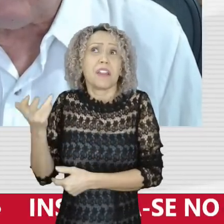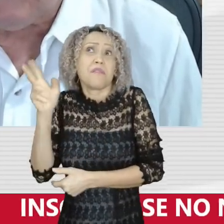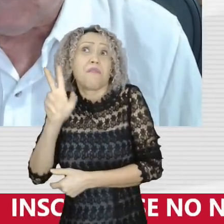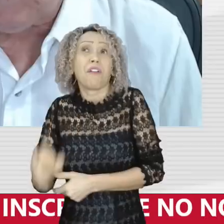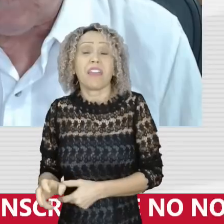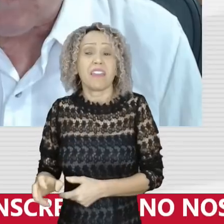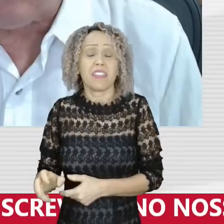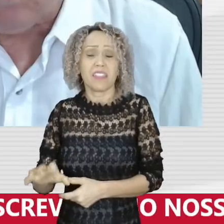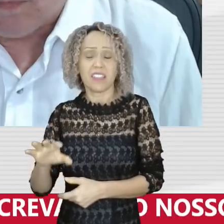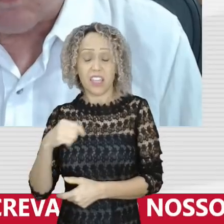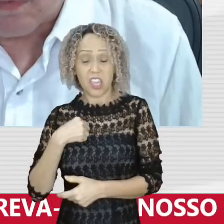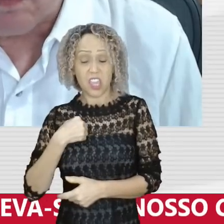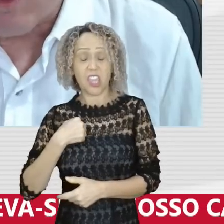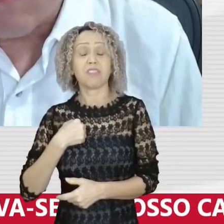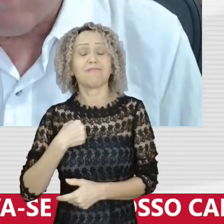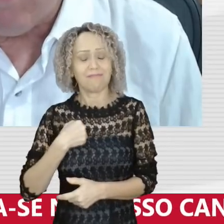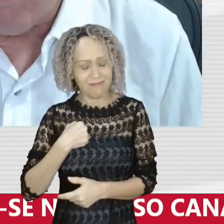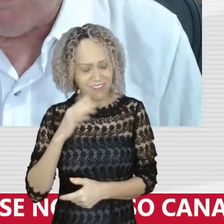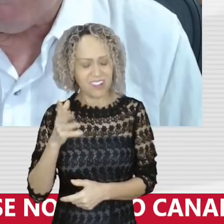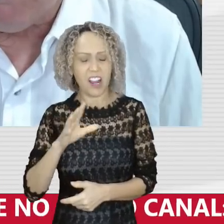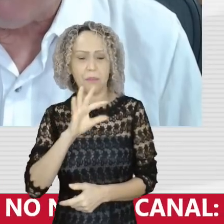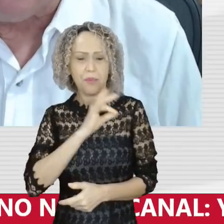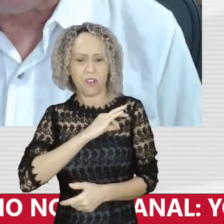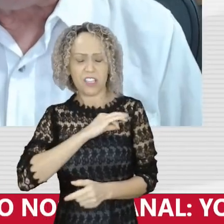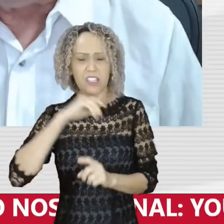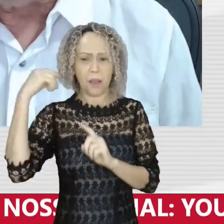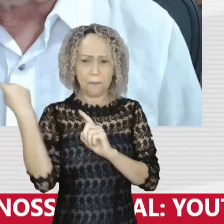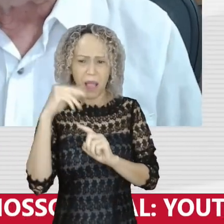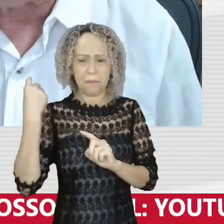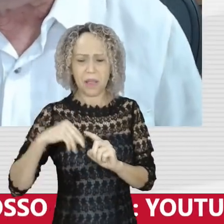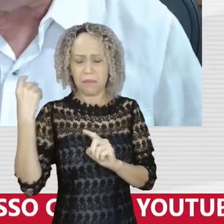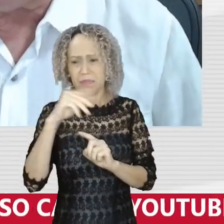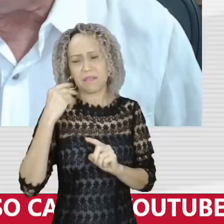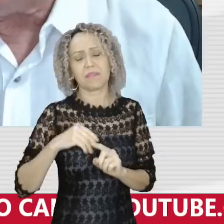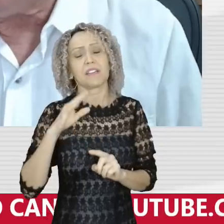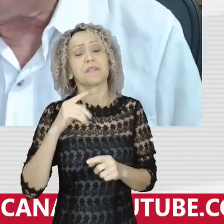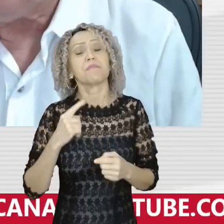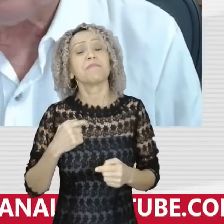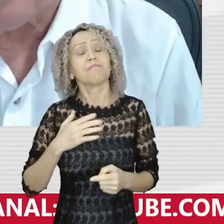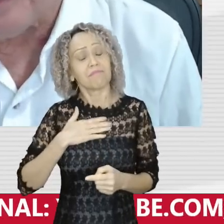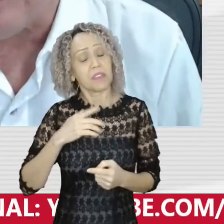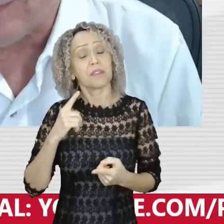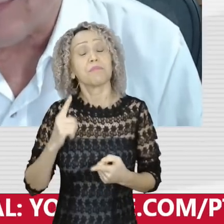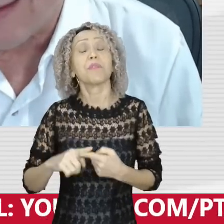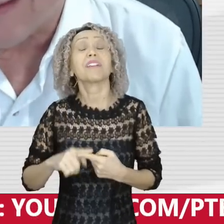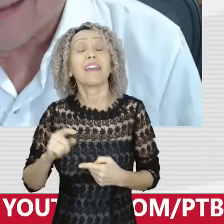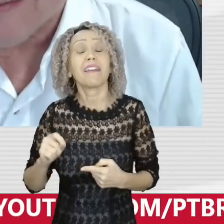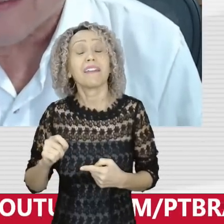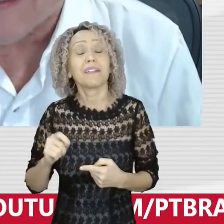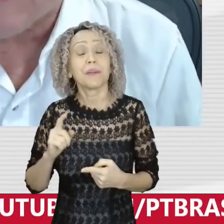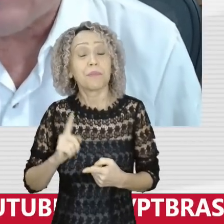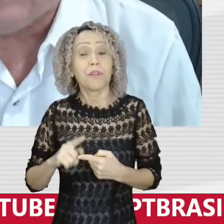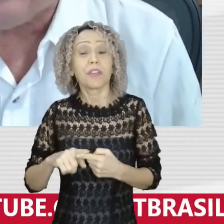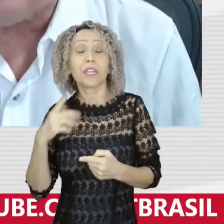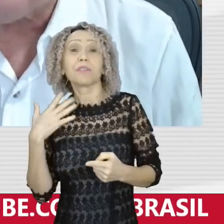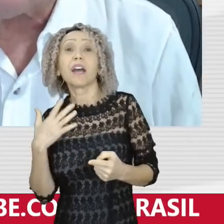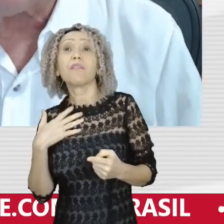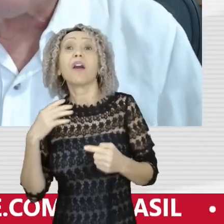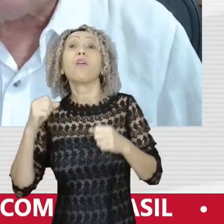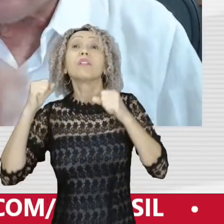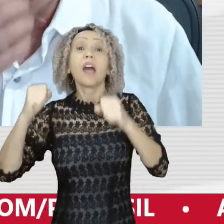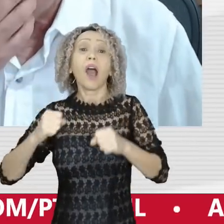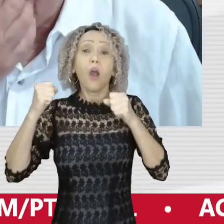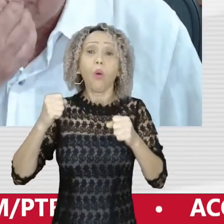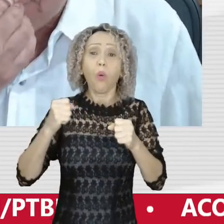seus direitos, ou trabalhistas, ou da educação pública. Então, acho que eu já te respondo, né? Assim, que trabalhadores